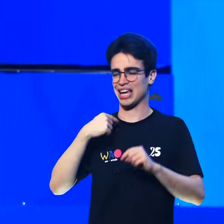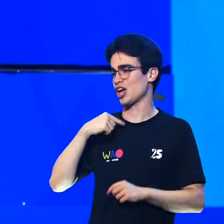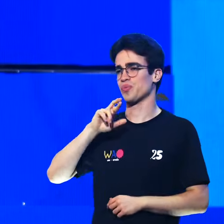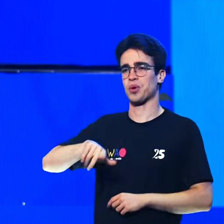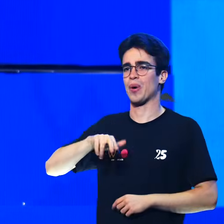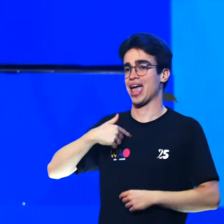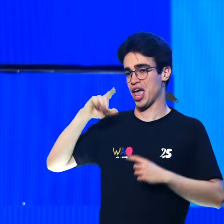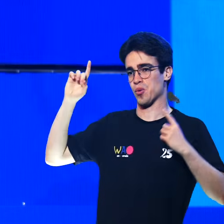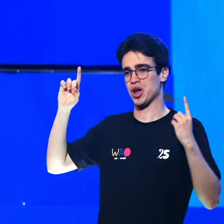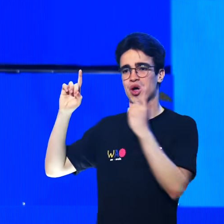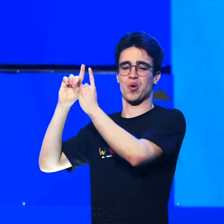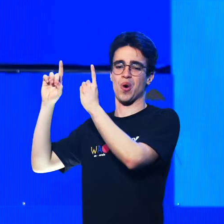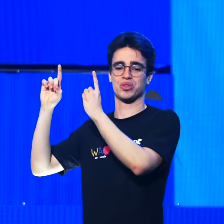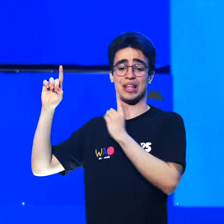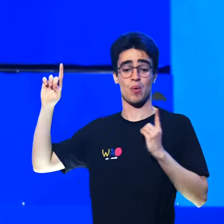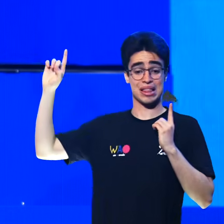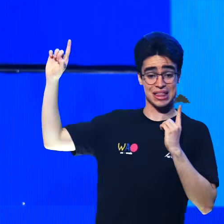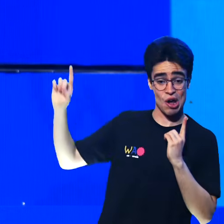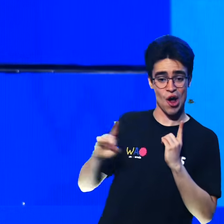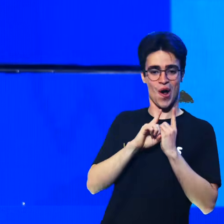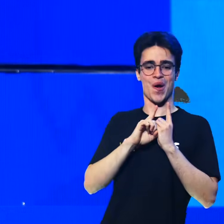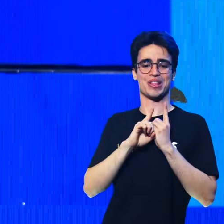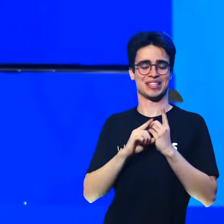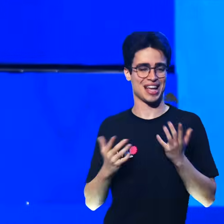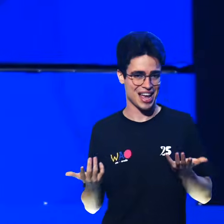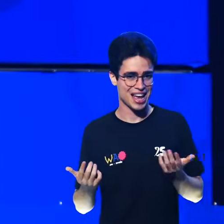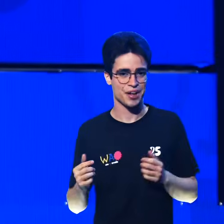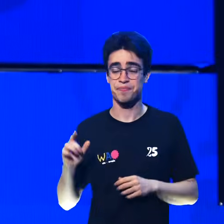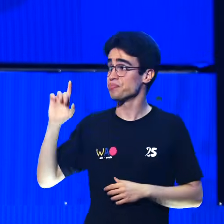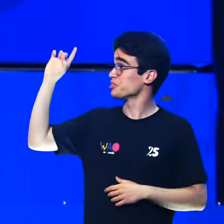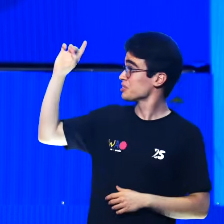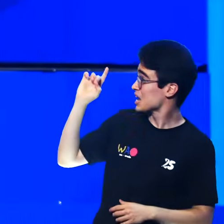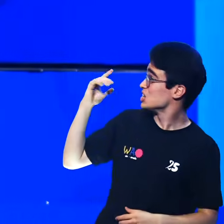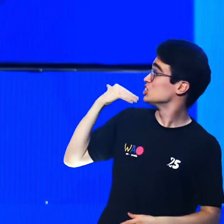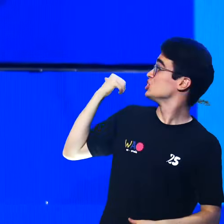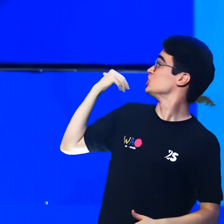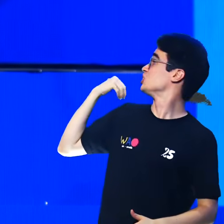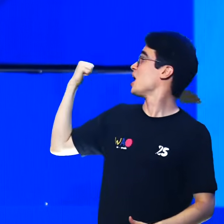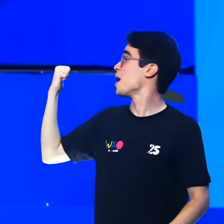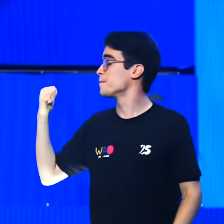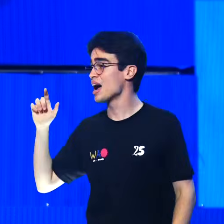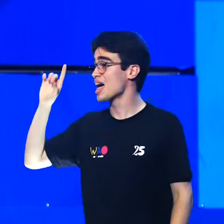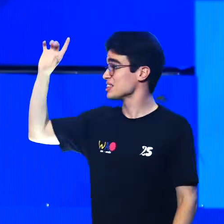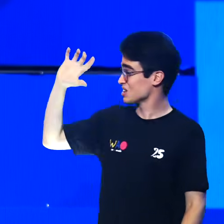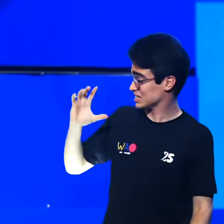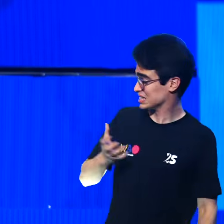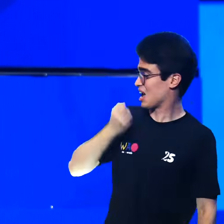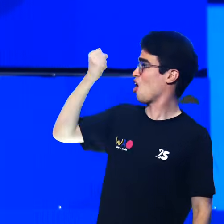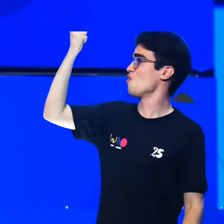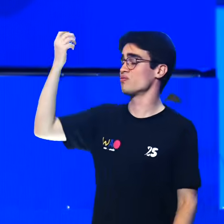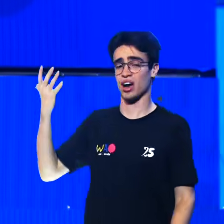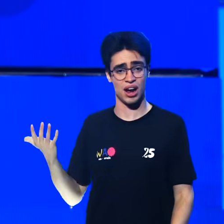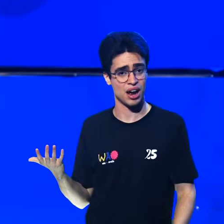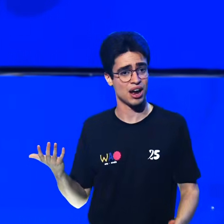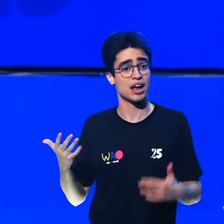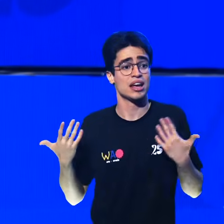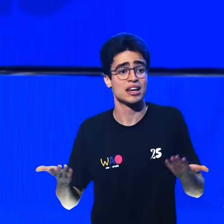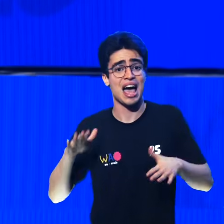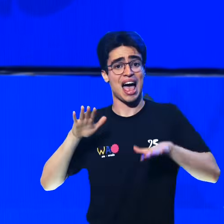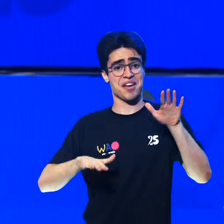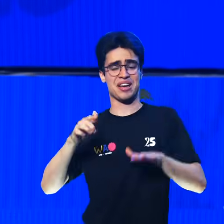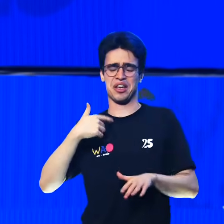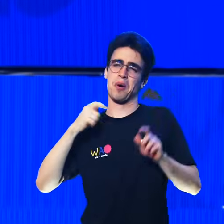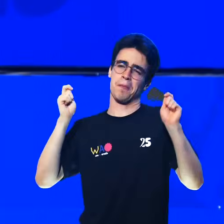mas Deus nos encontra. Deus vai lá e nos chama, Deus é que nos resgata para Ele. O homem pode